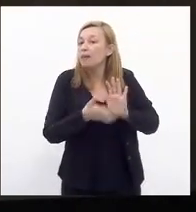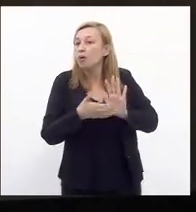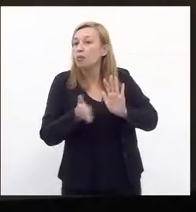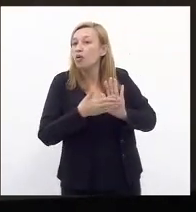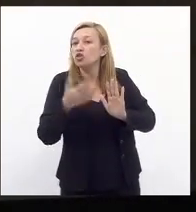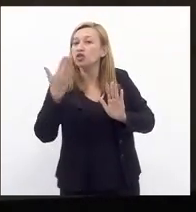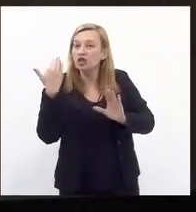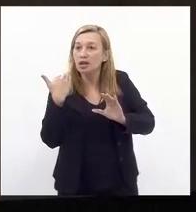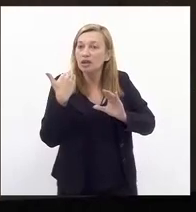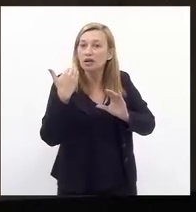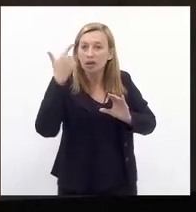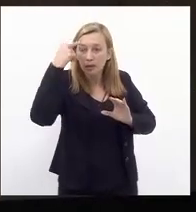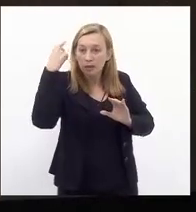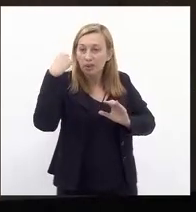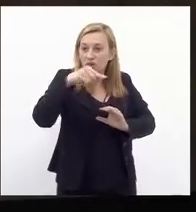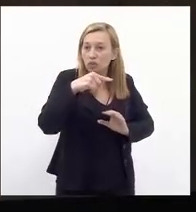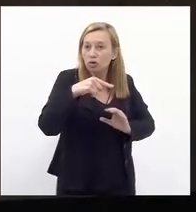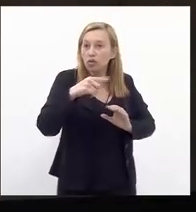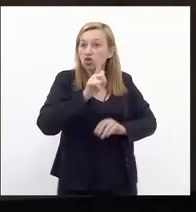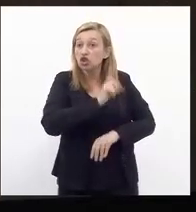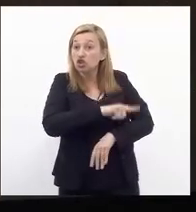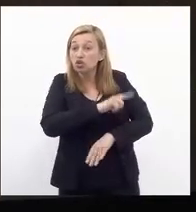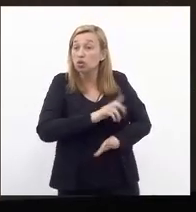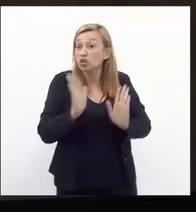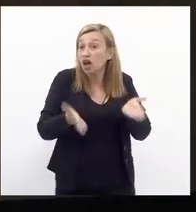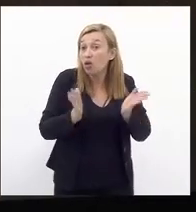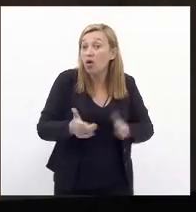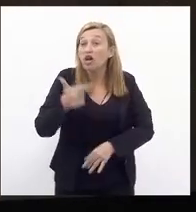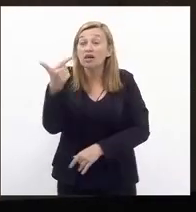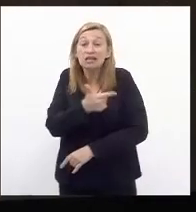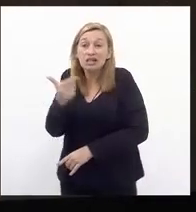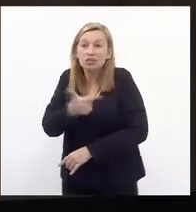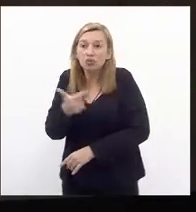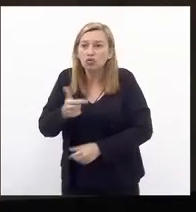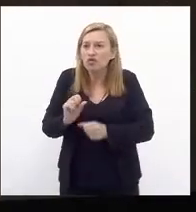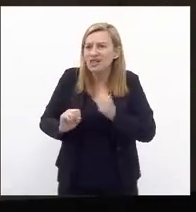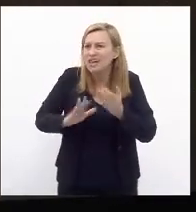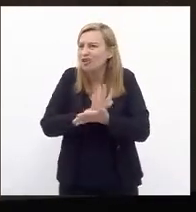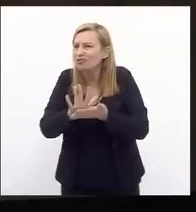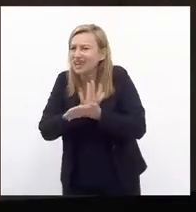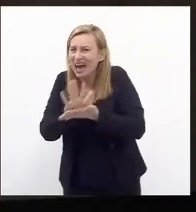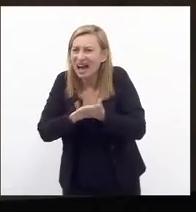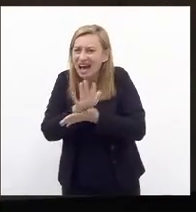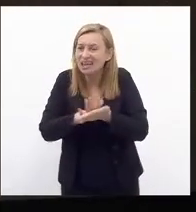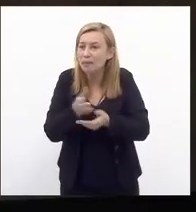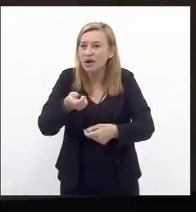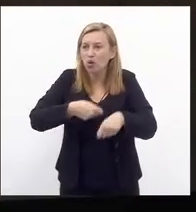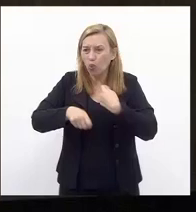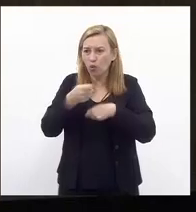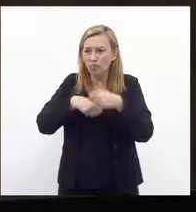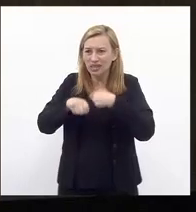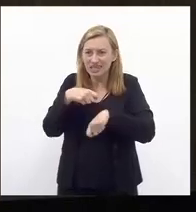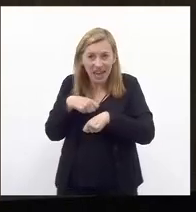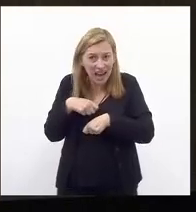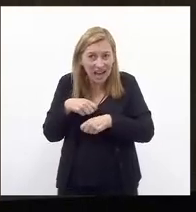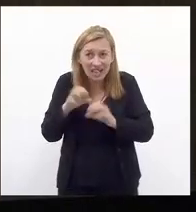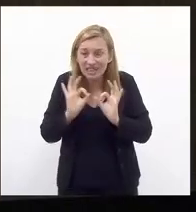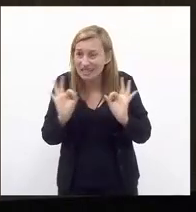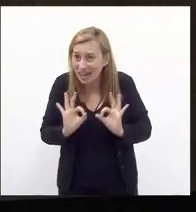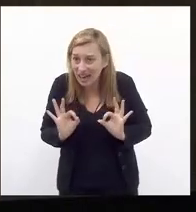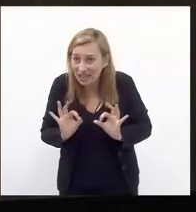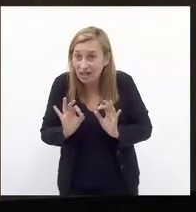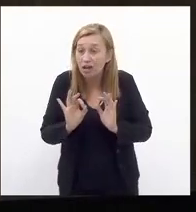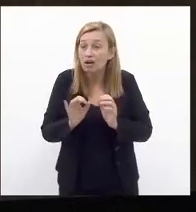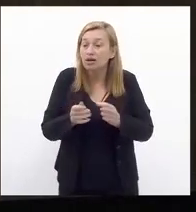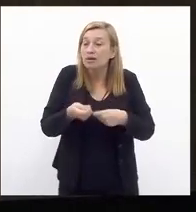proposta foi gestor atual segundo que não fizeram nada para economizar Não fizeram nada